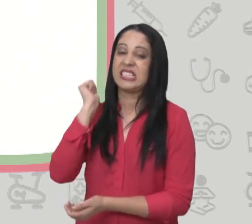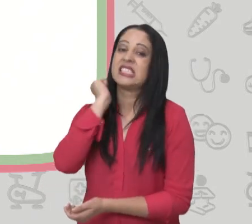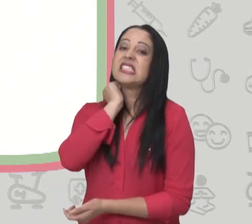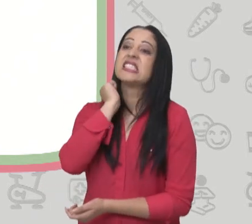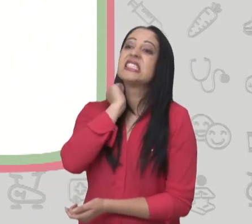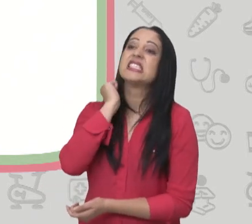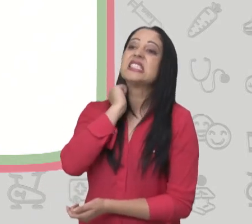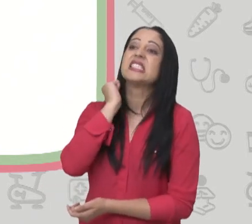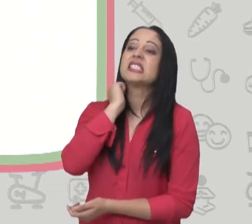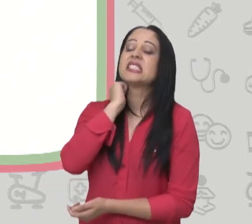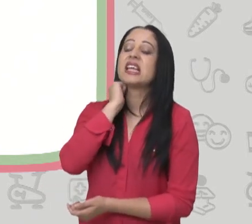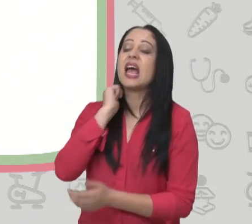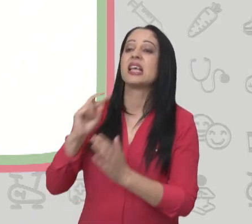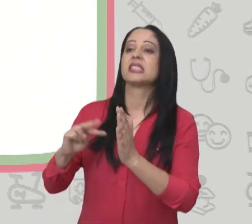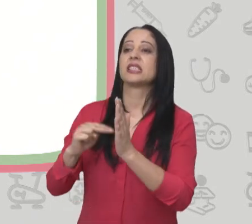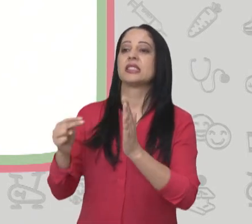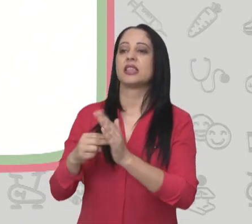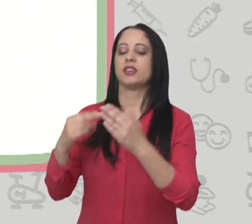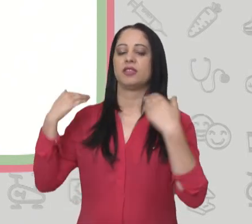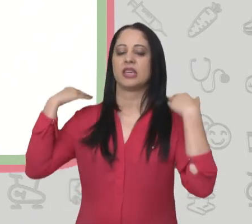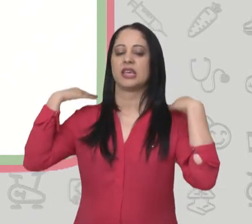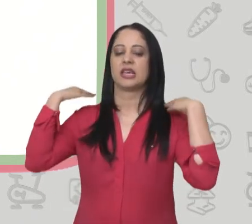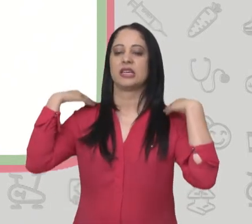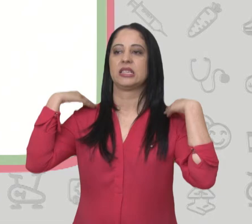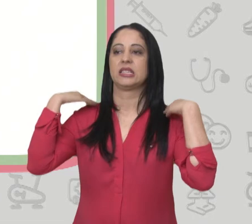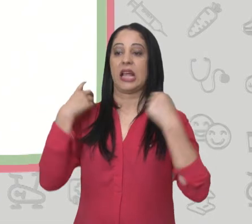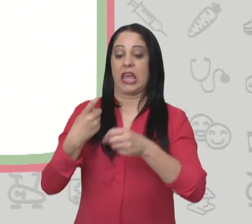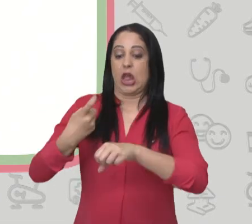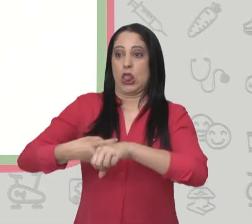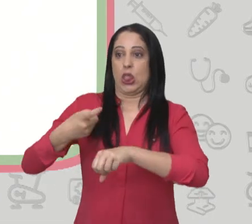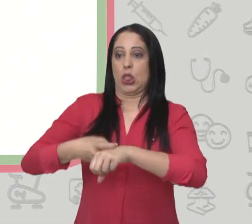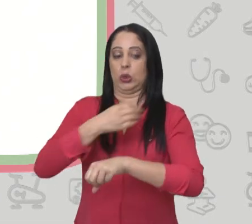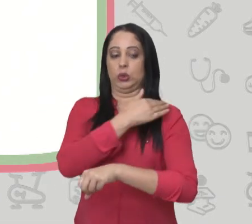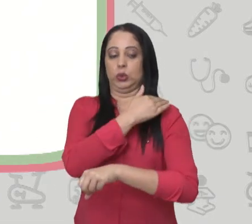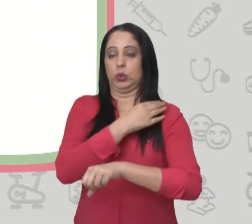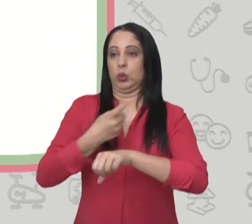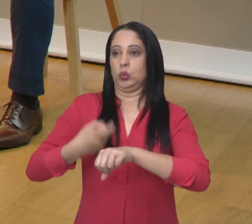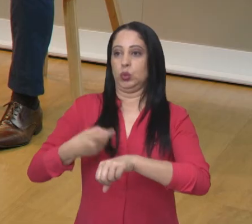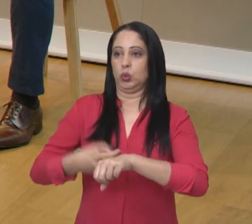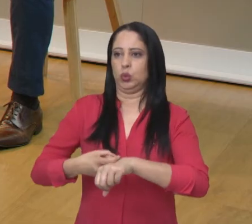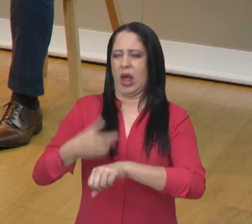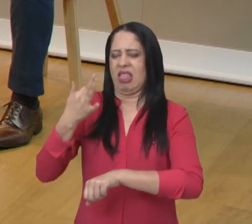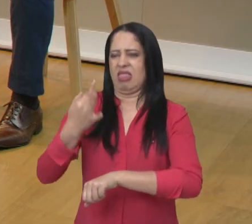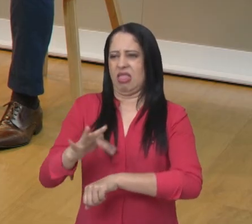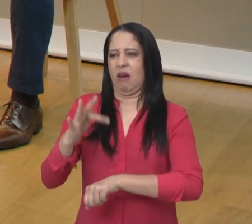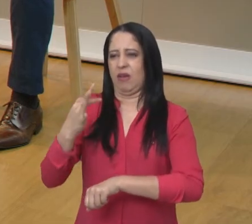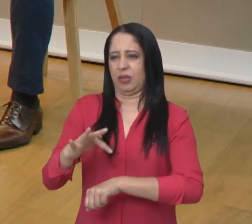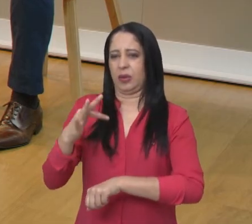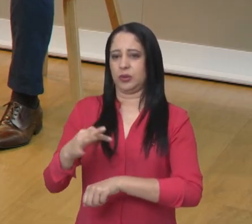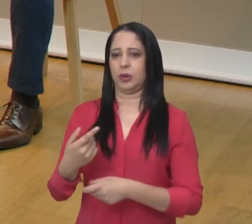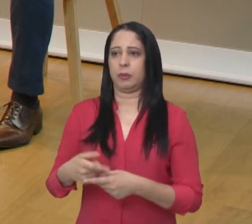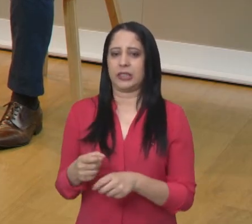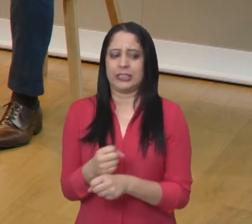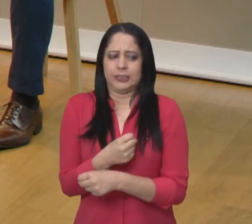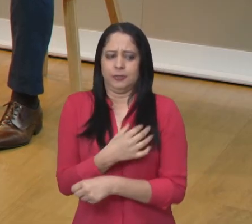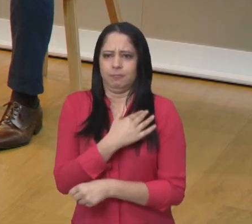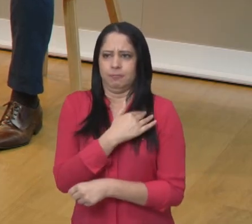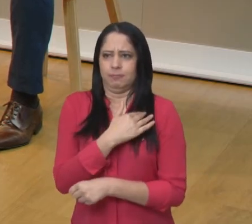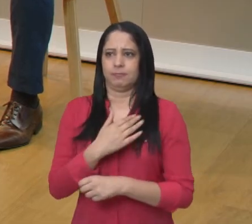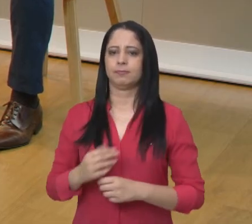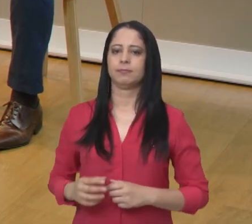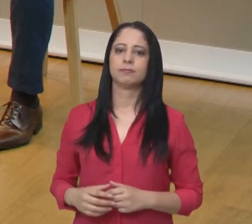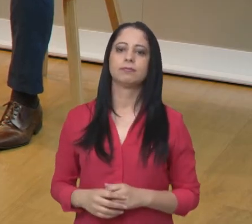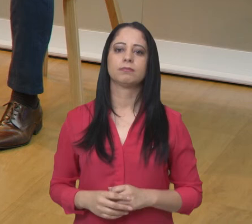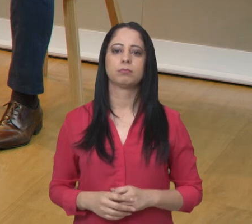Na verdade, o estresse ele causa um tensionamento da musculatura e principalmente da musculatura paravertebral, que aí pode gerar dores e problemas